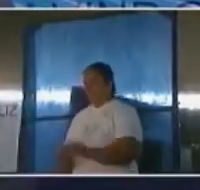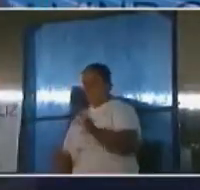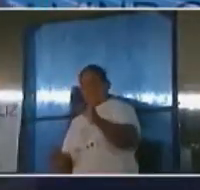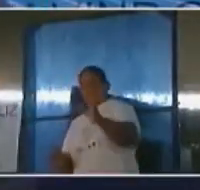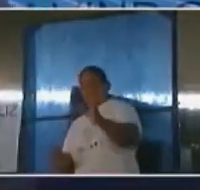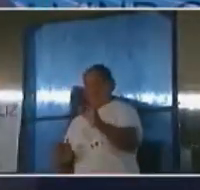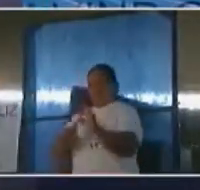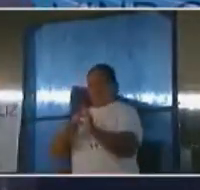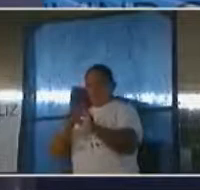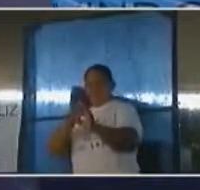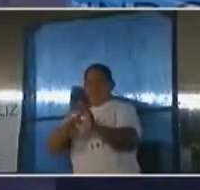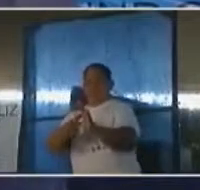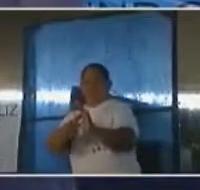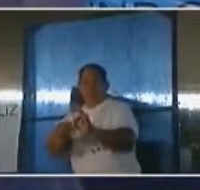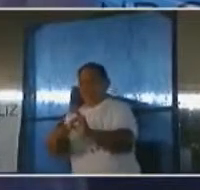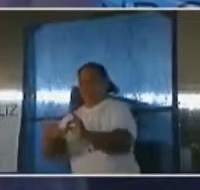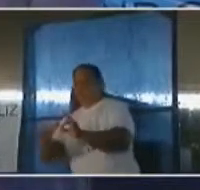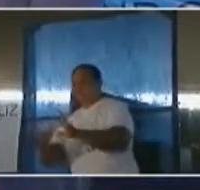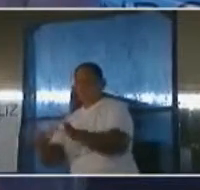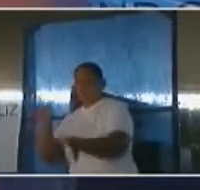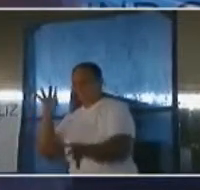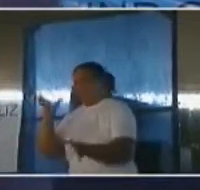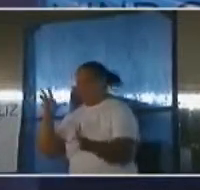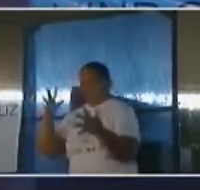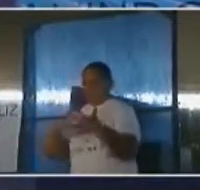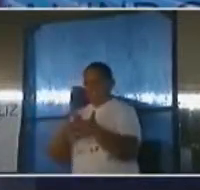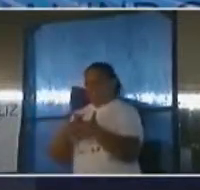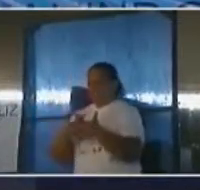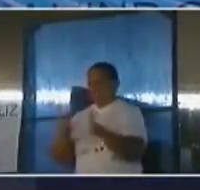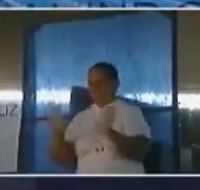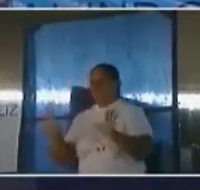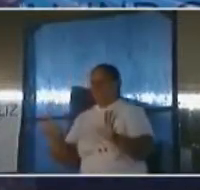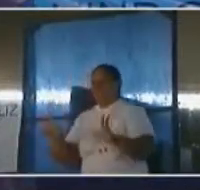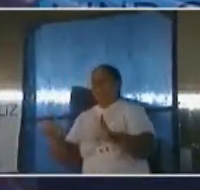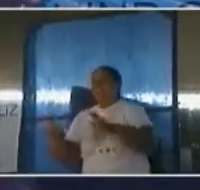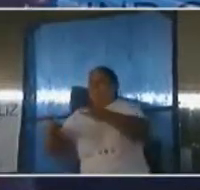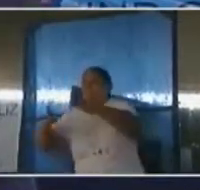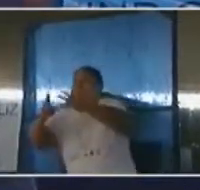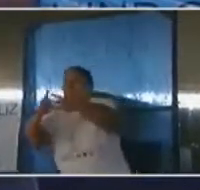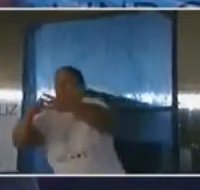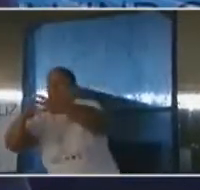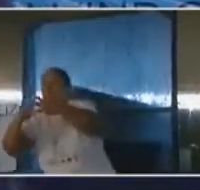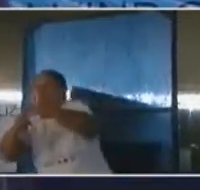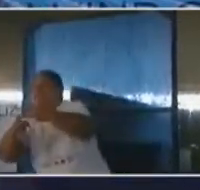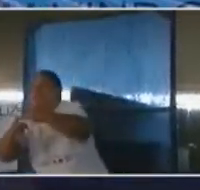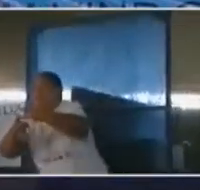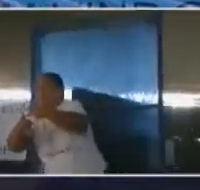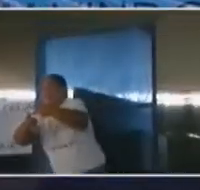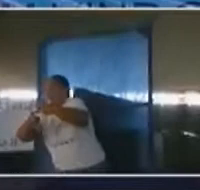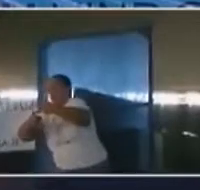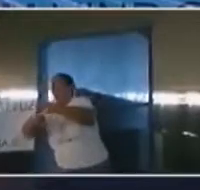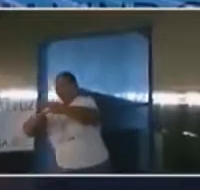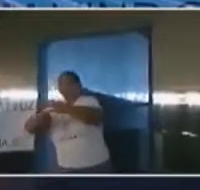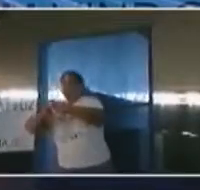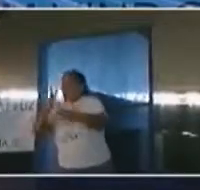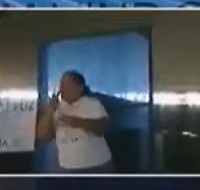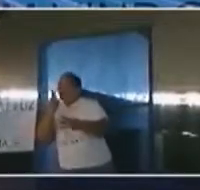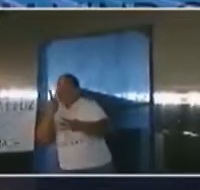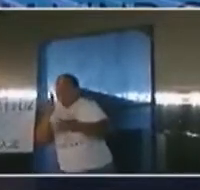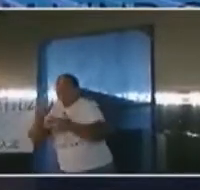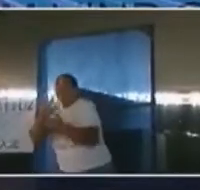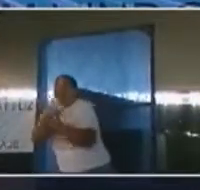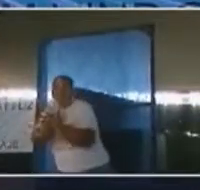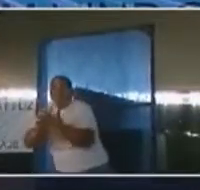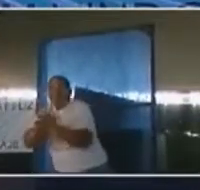dava um barulho esquisito, e escolher um dos três canais, na TV preto e branco.